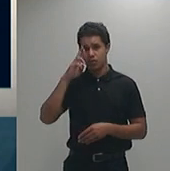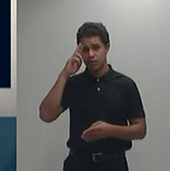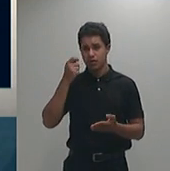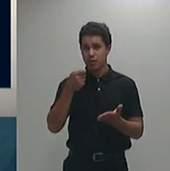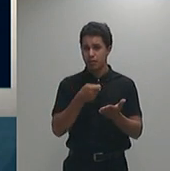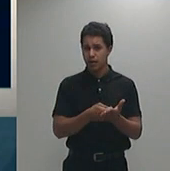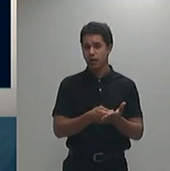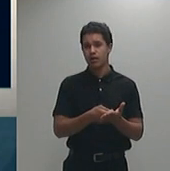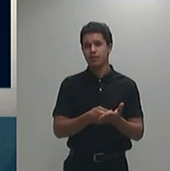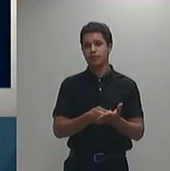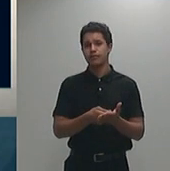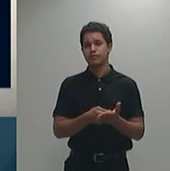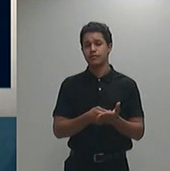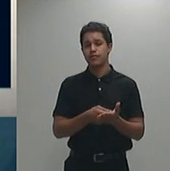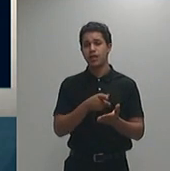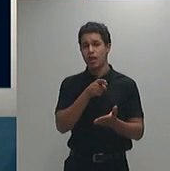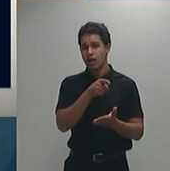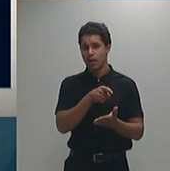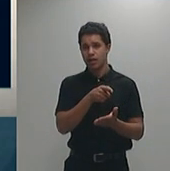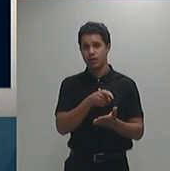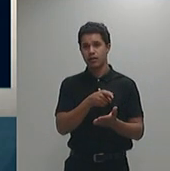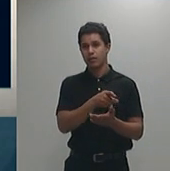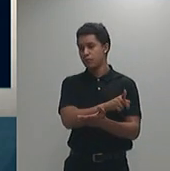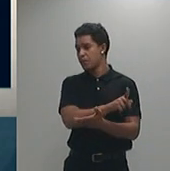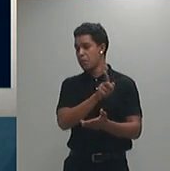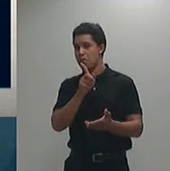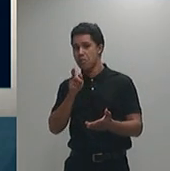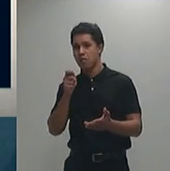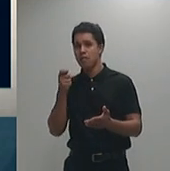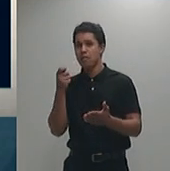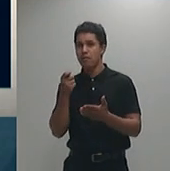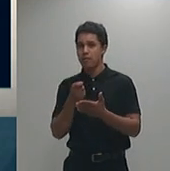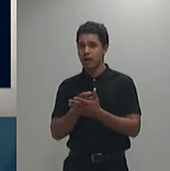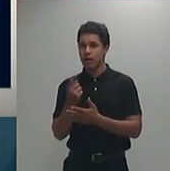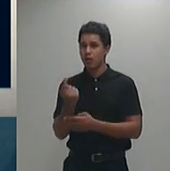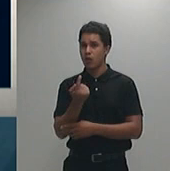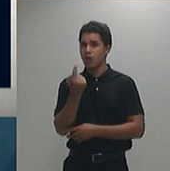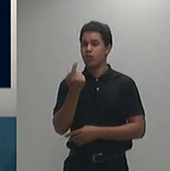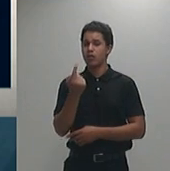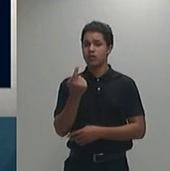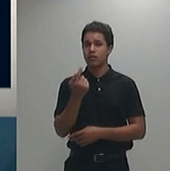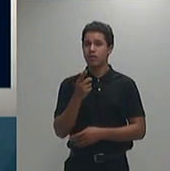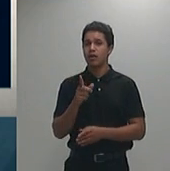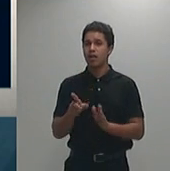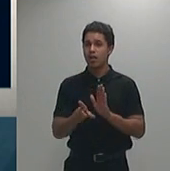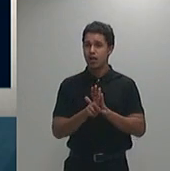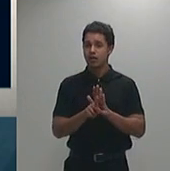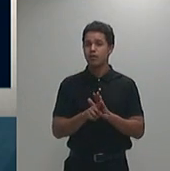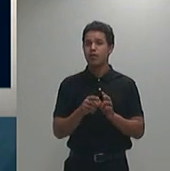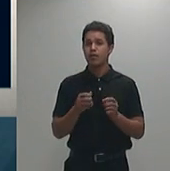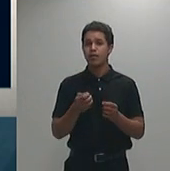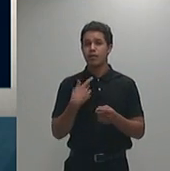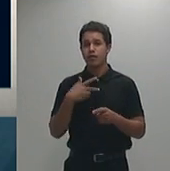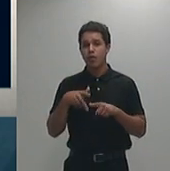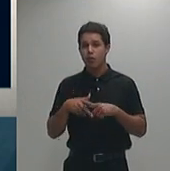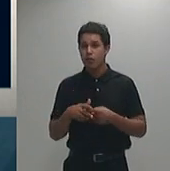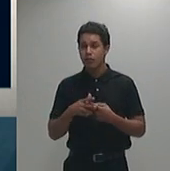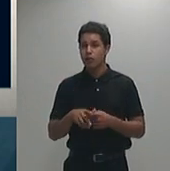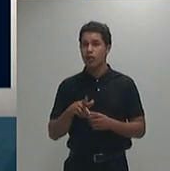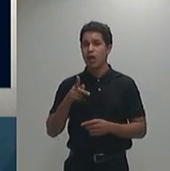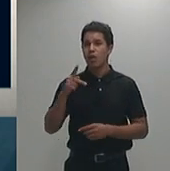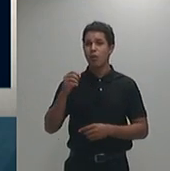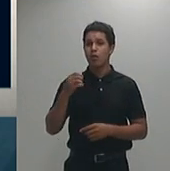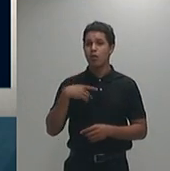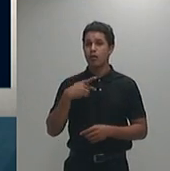sucumbência é ele o único legitimado para figurar no polo passivo no que tange ao